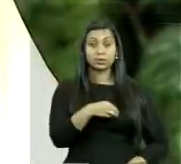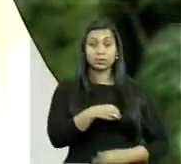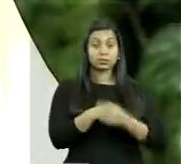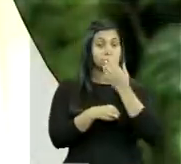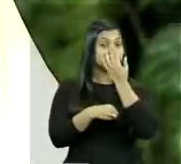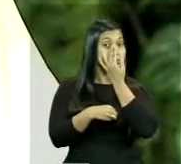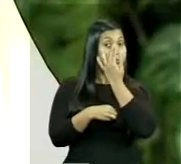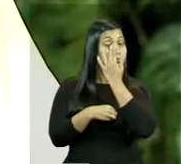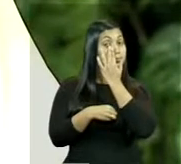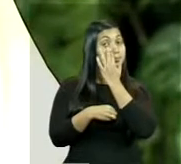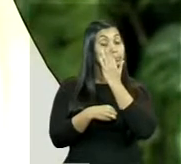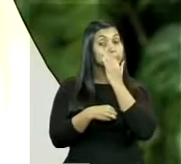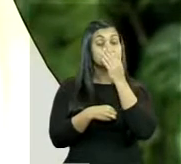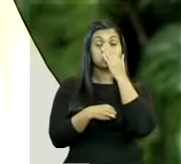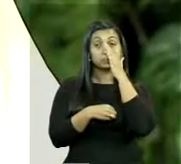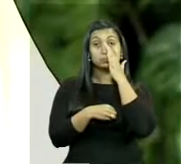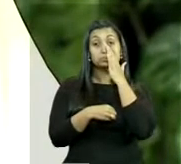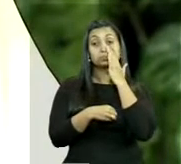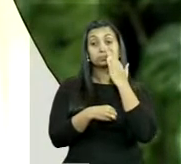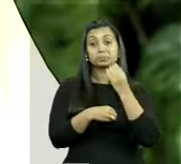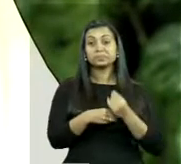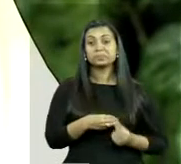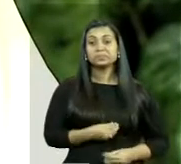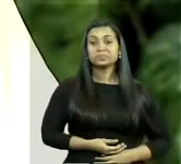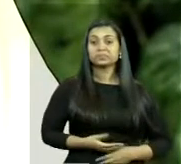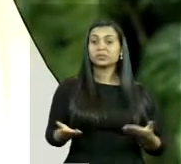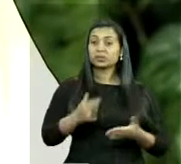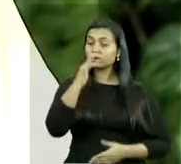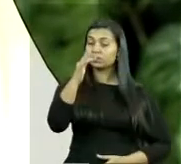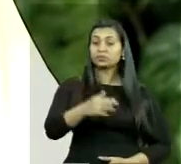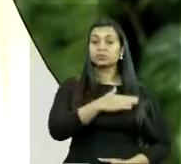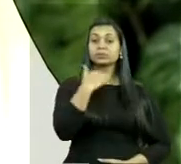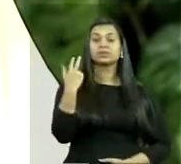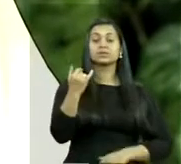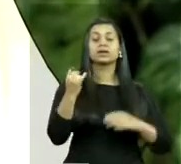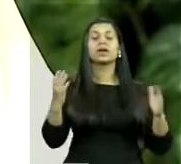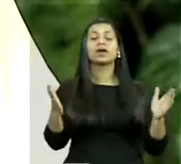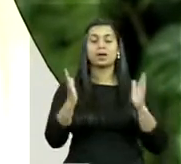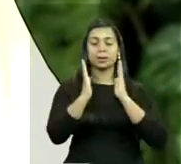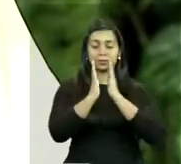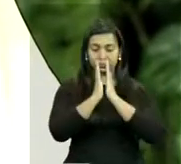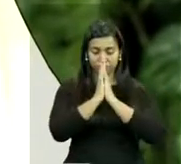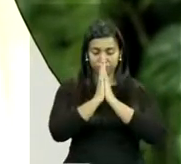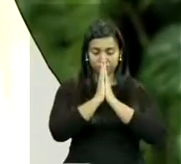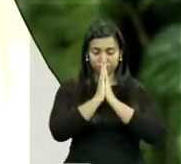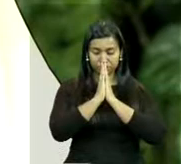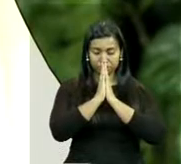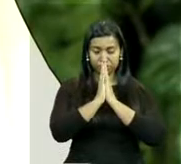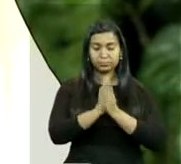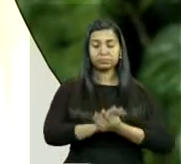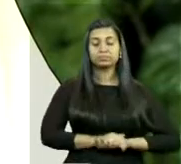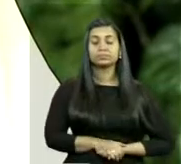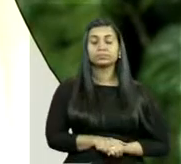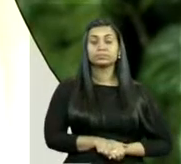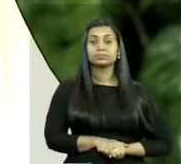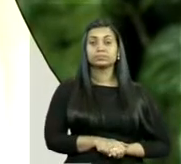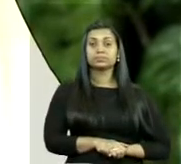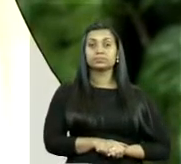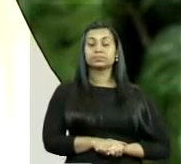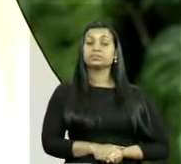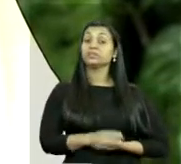Santa Maria, Mãe de Deus, rogai por nós, pecadores, agora e na hora de nossa